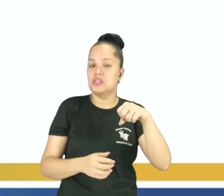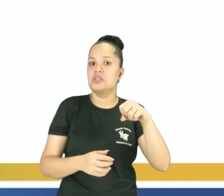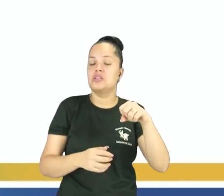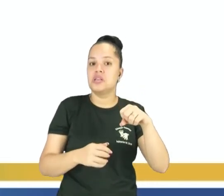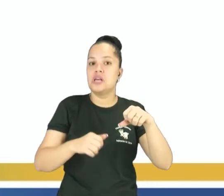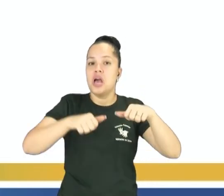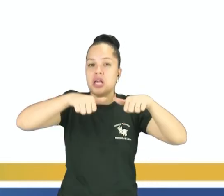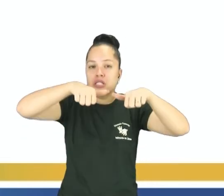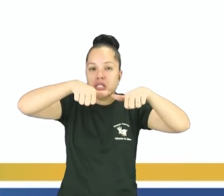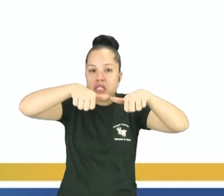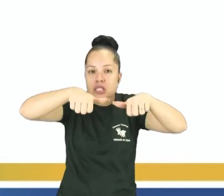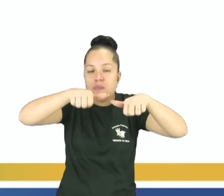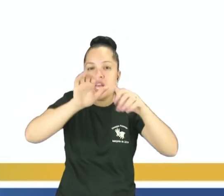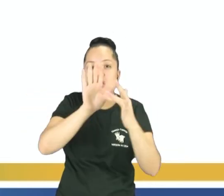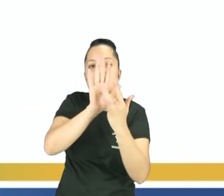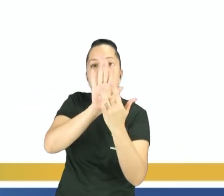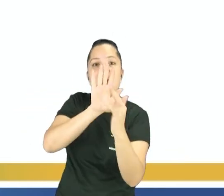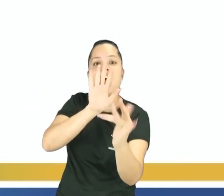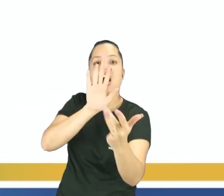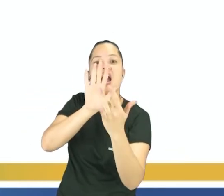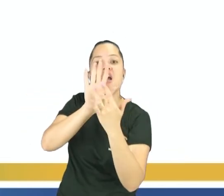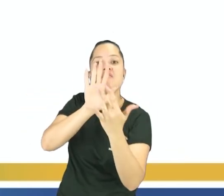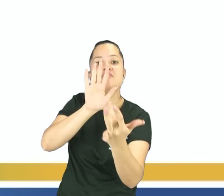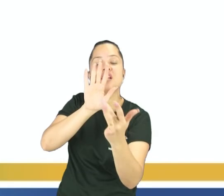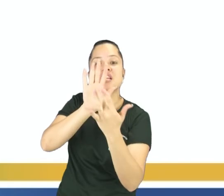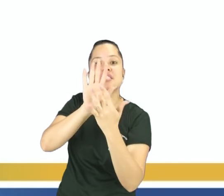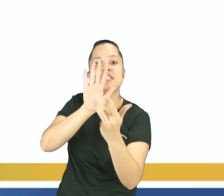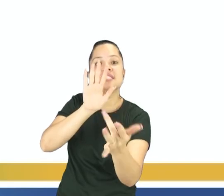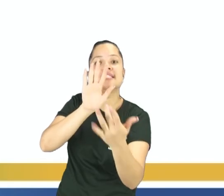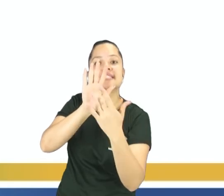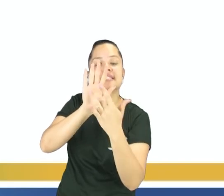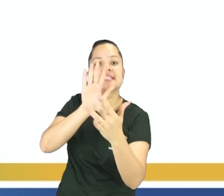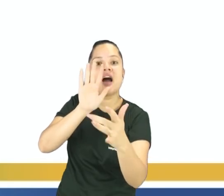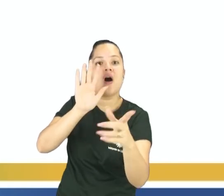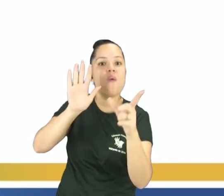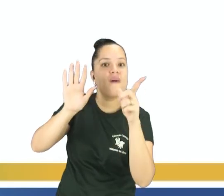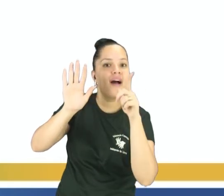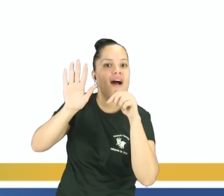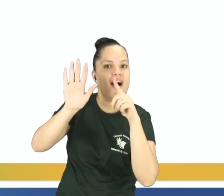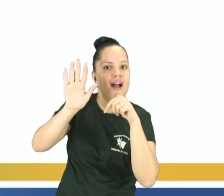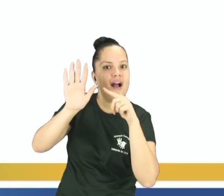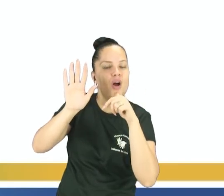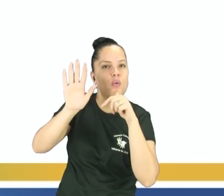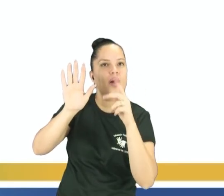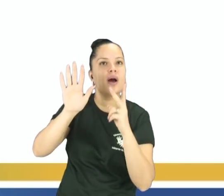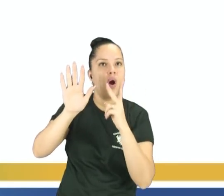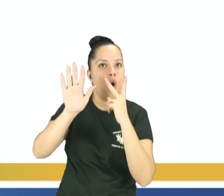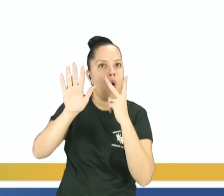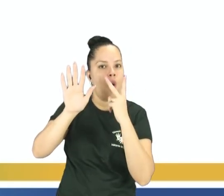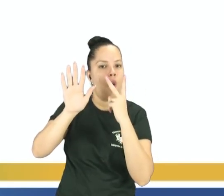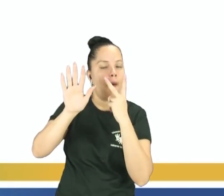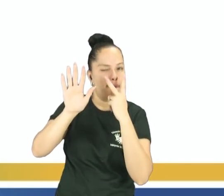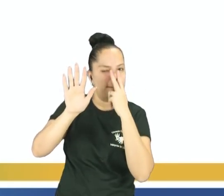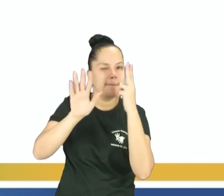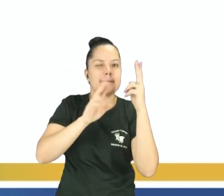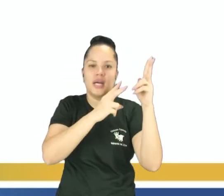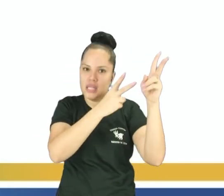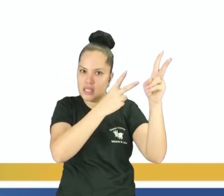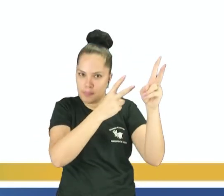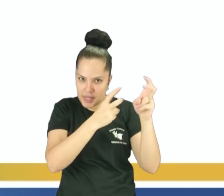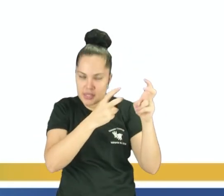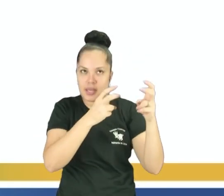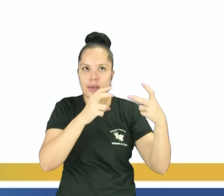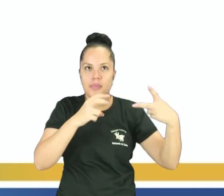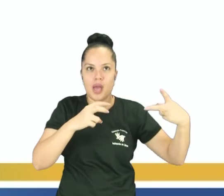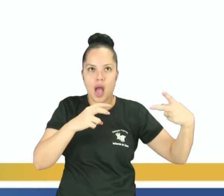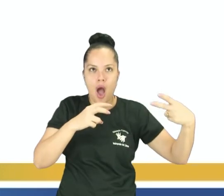de reflexão. Por quê? Imagina o seguinte, ó. Imagina que eu faça um corte aqui, ó, vertical nessa